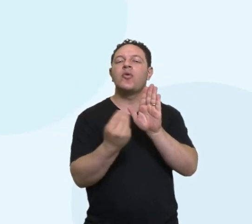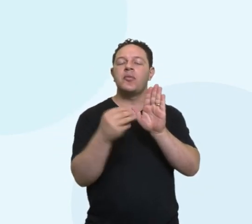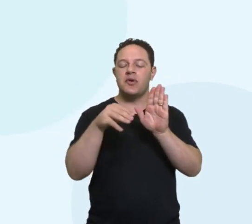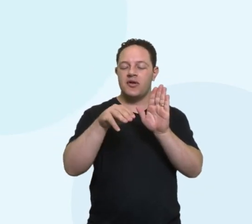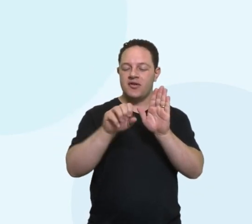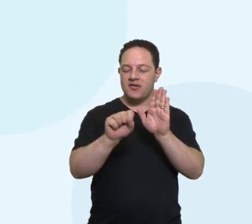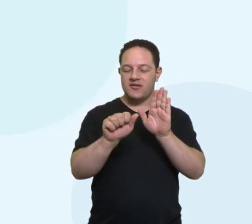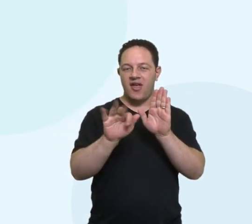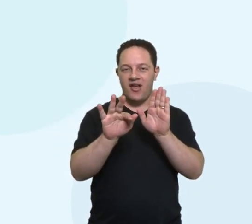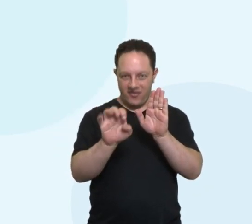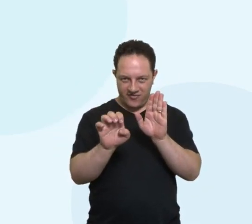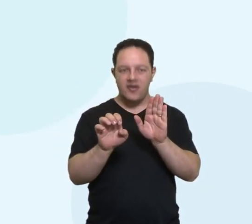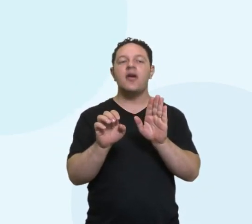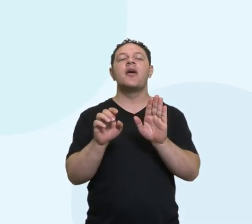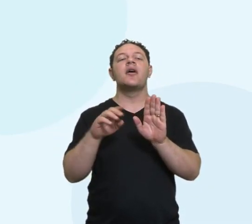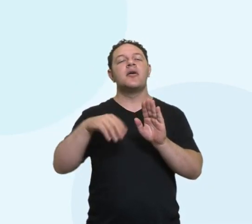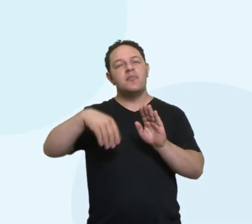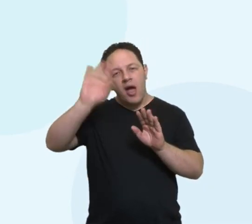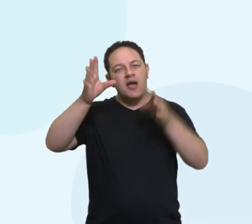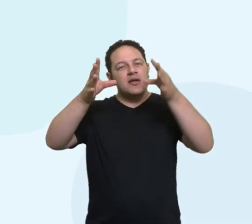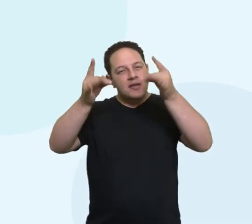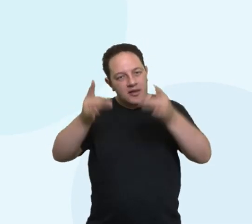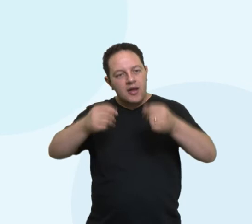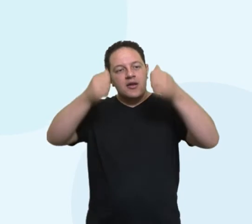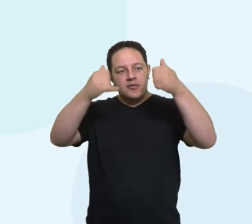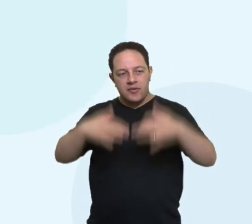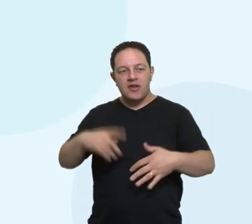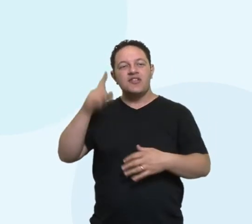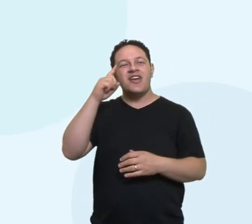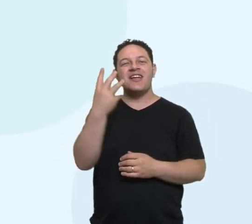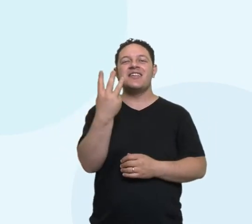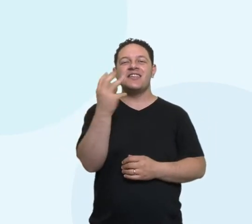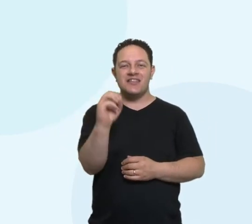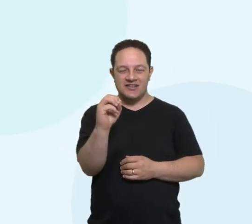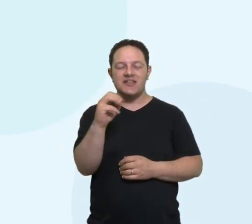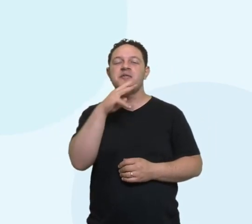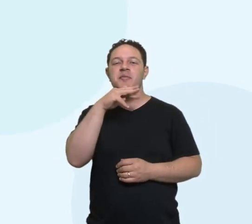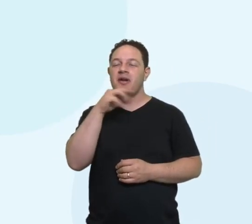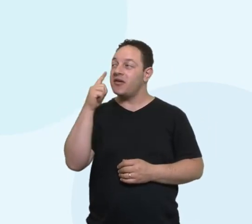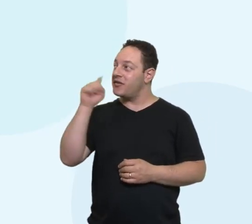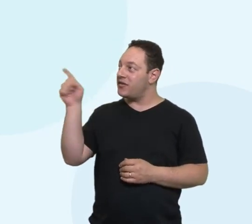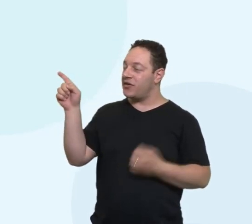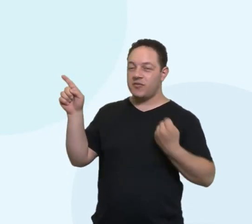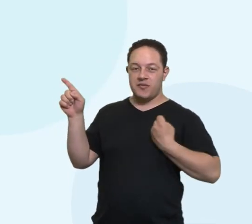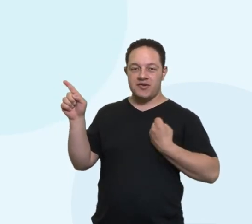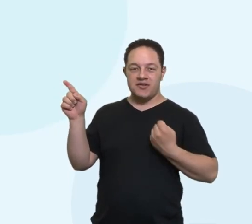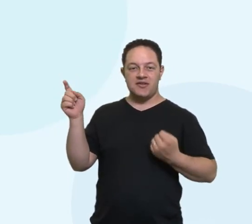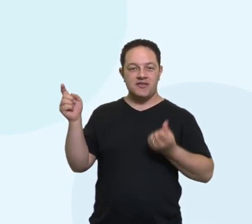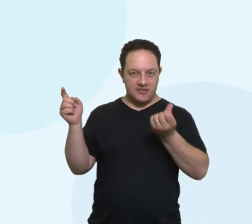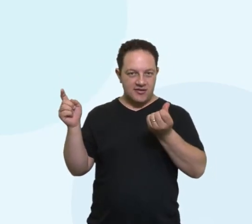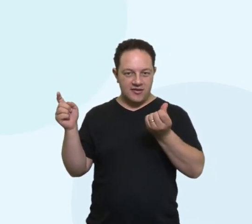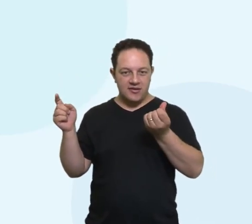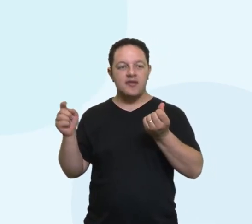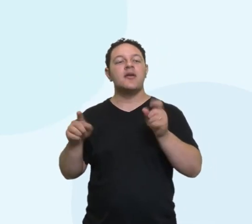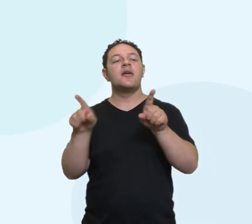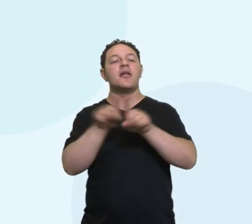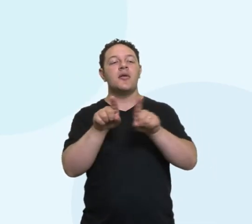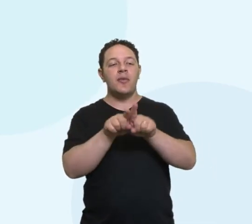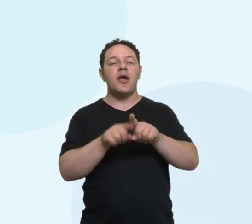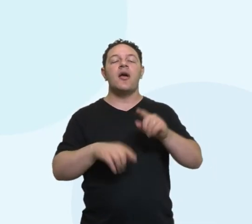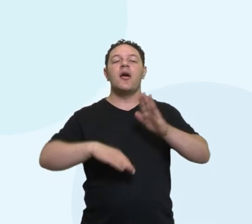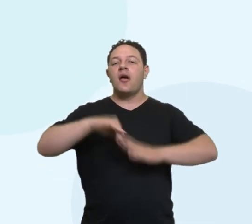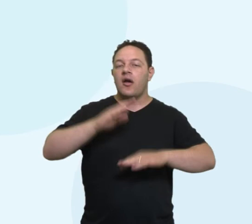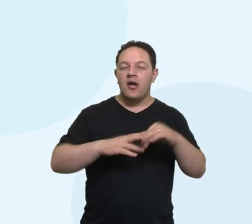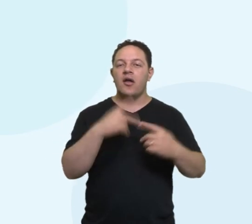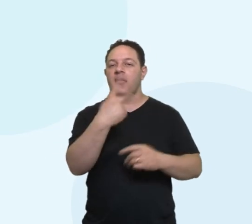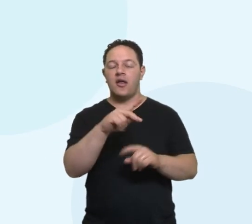mais precisamente foi destacada aí nessa formação do dia trinta do três na flechinha de número 6 né e as competências socioemocionais